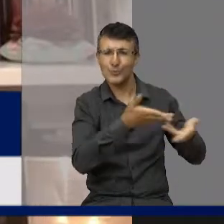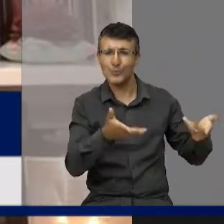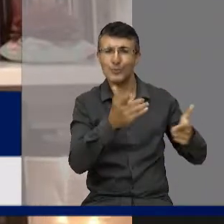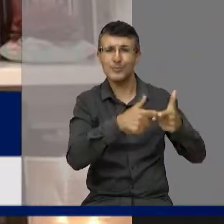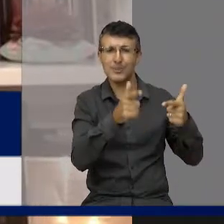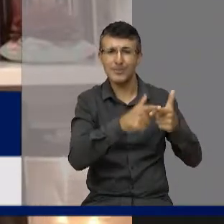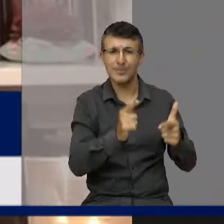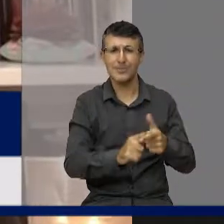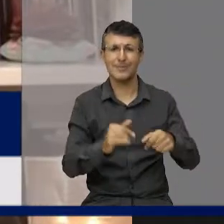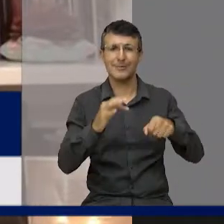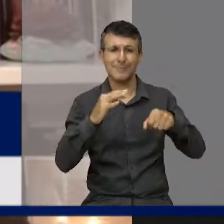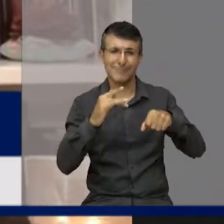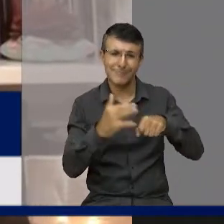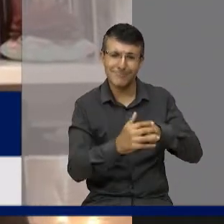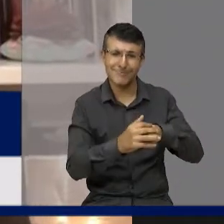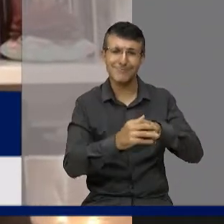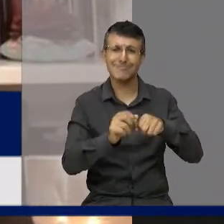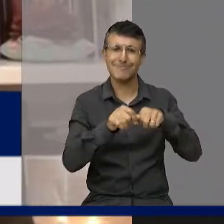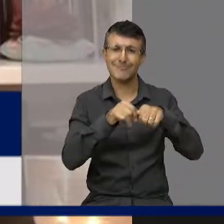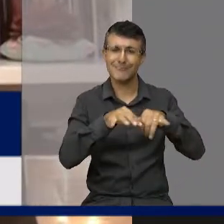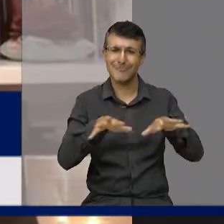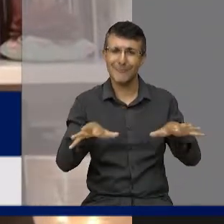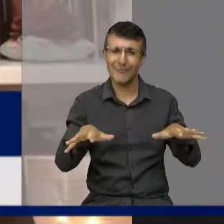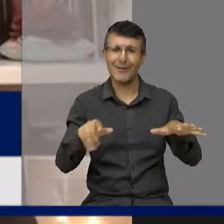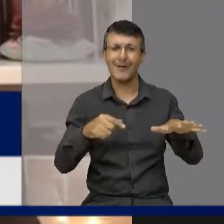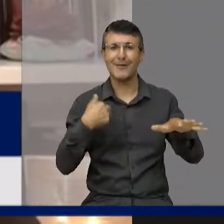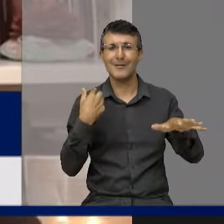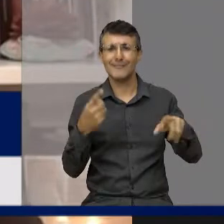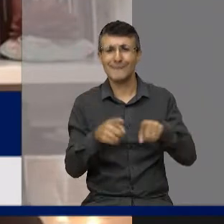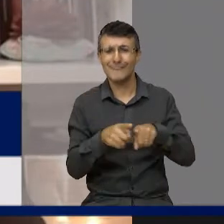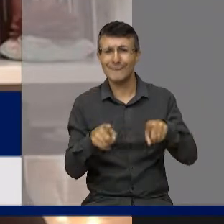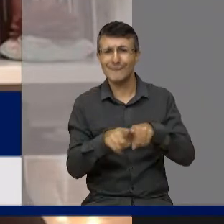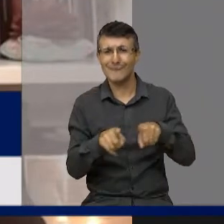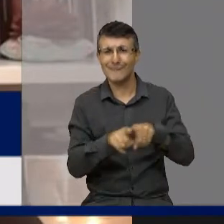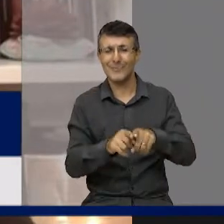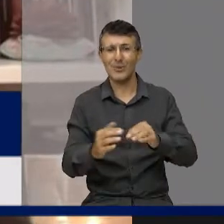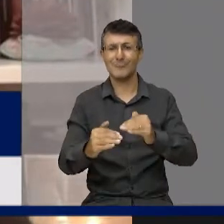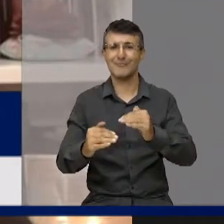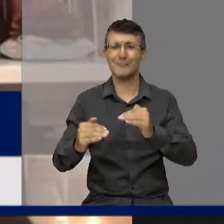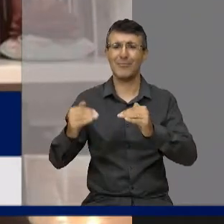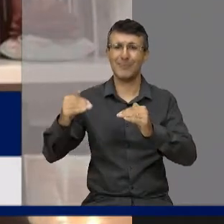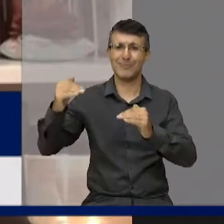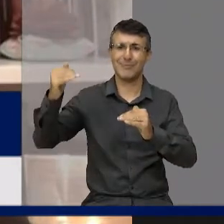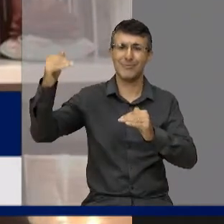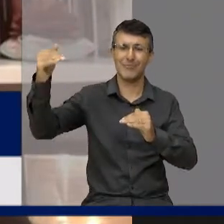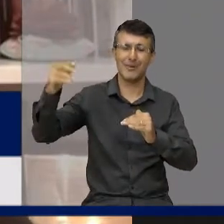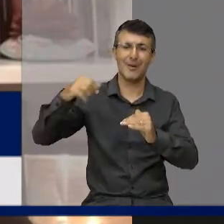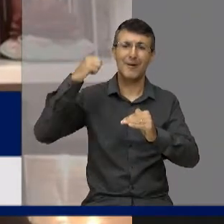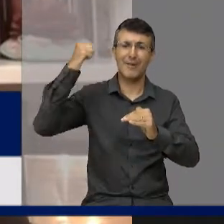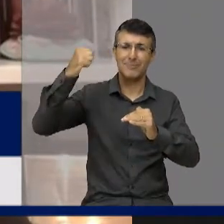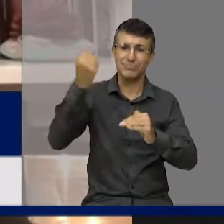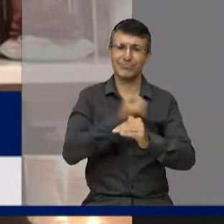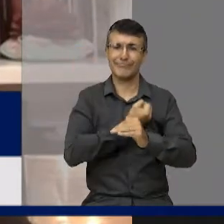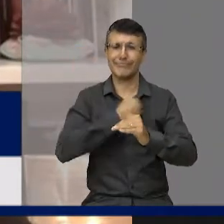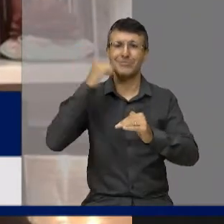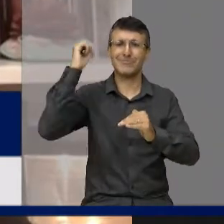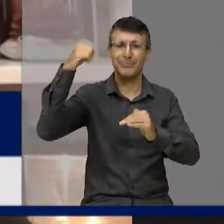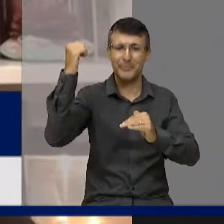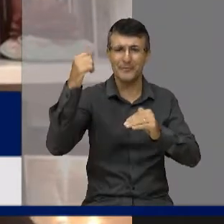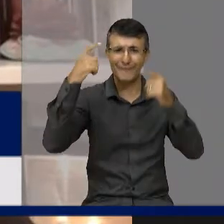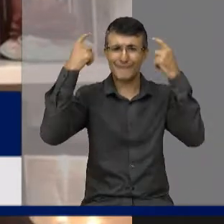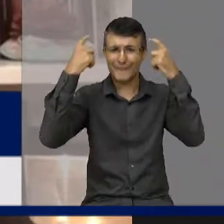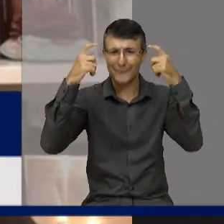de Covid, ainda a gente precisa lidar com um efetivo aumento de número de feminicídios nesse período, né, de